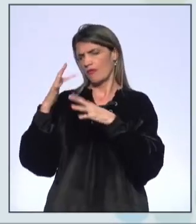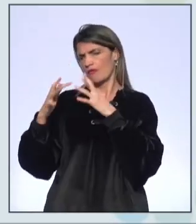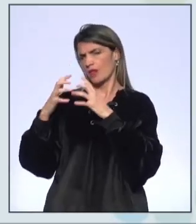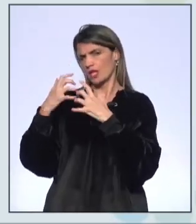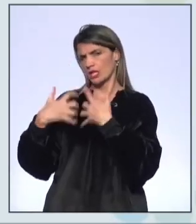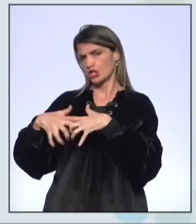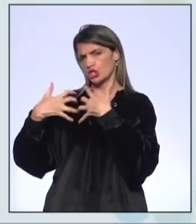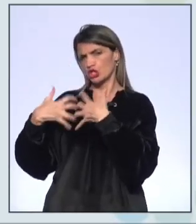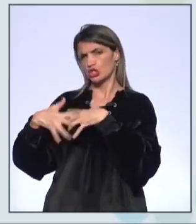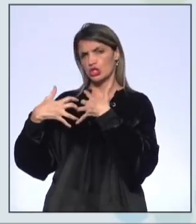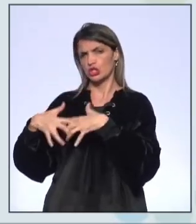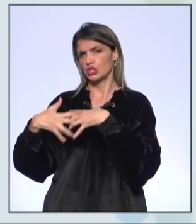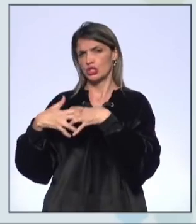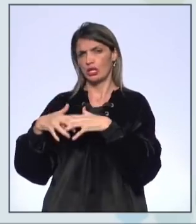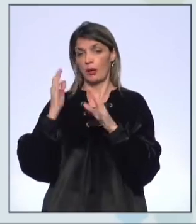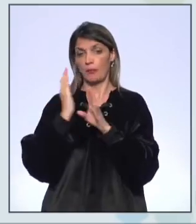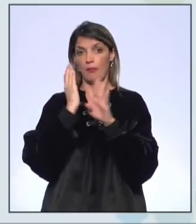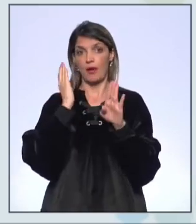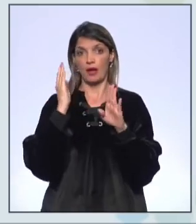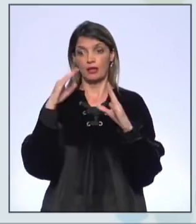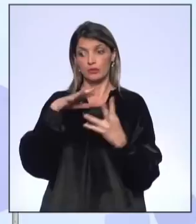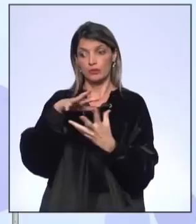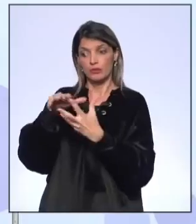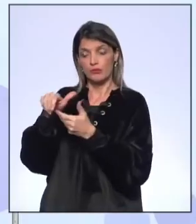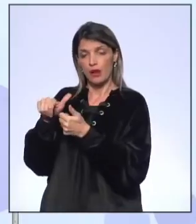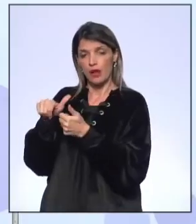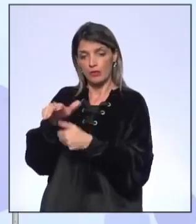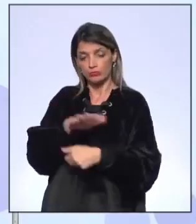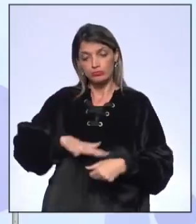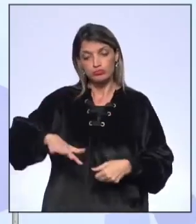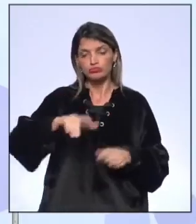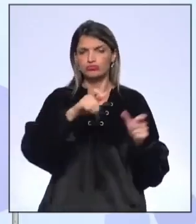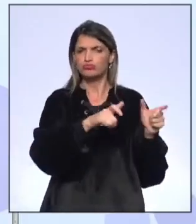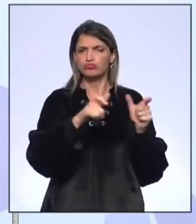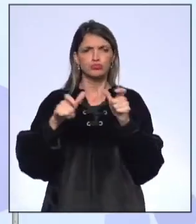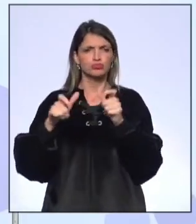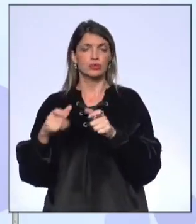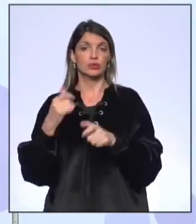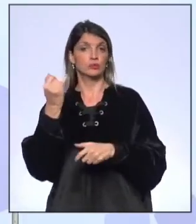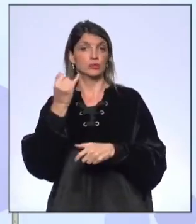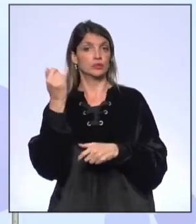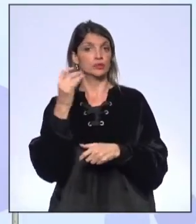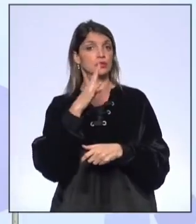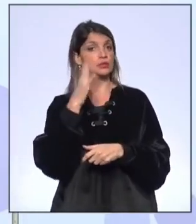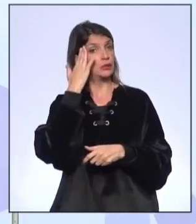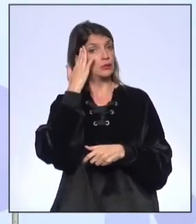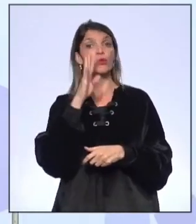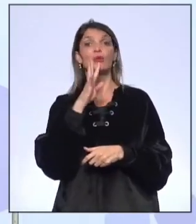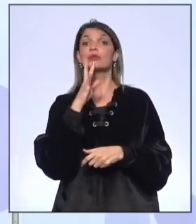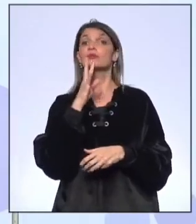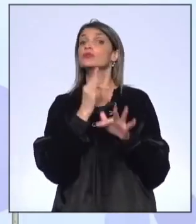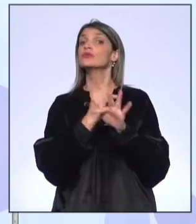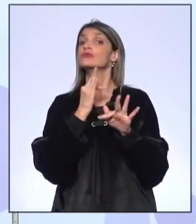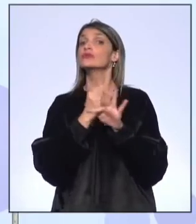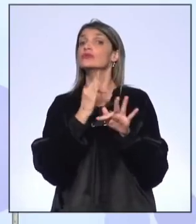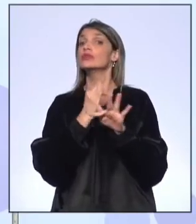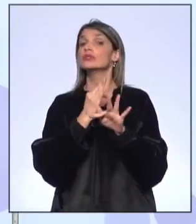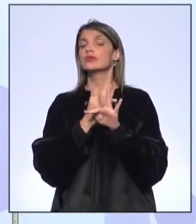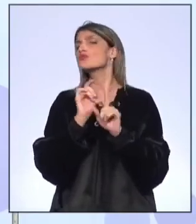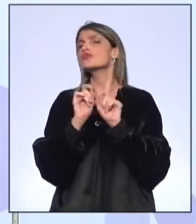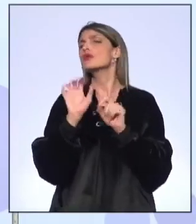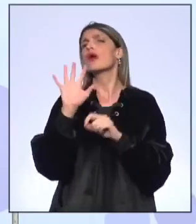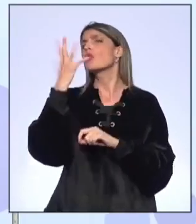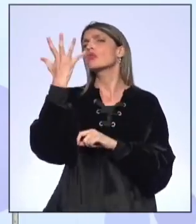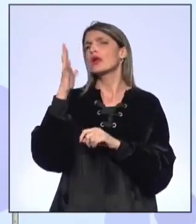com os impactos globais no meio ambiente, tá? Isso é importante, você relacionar o conhecimento físico com o que ocorre